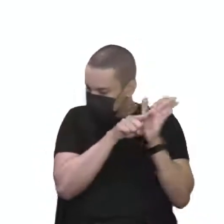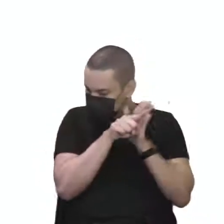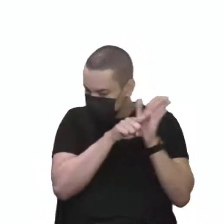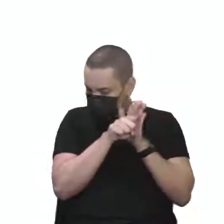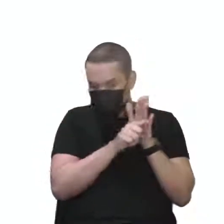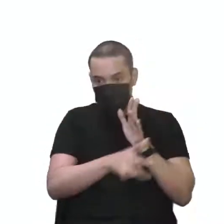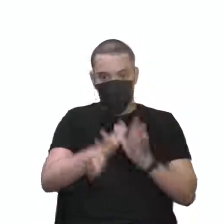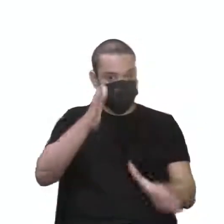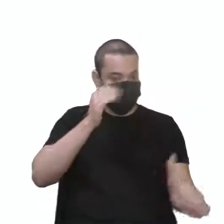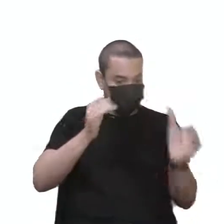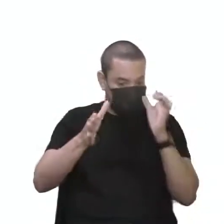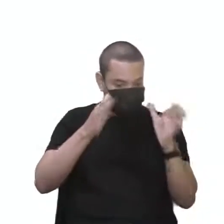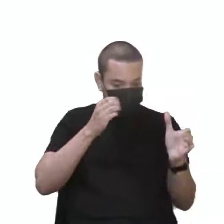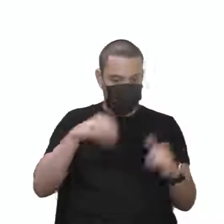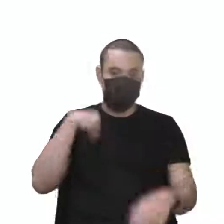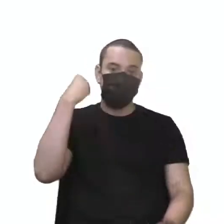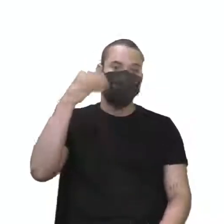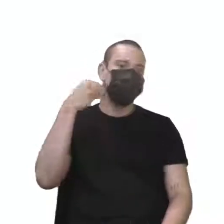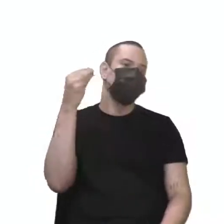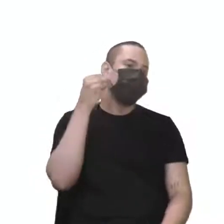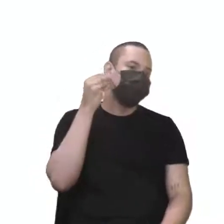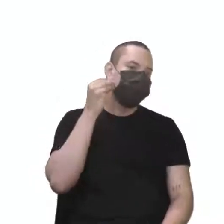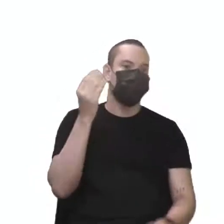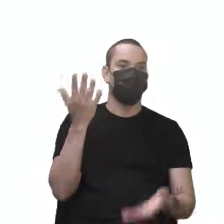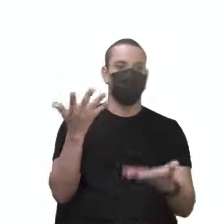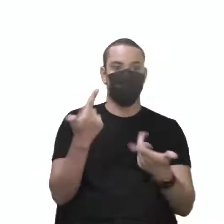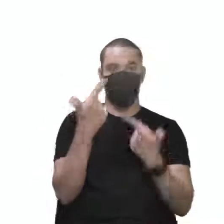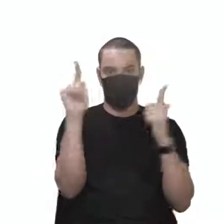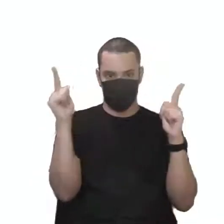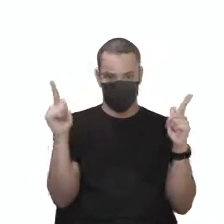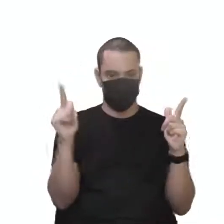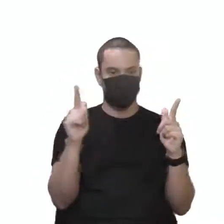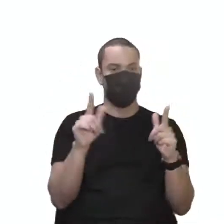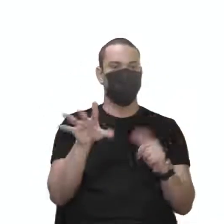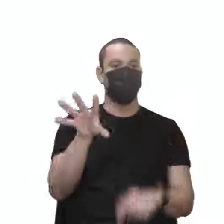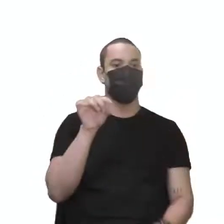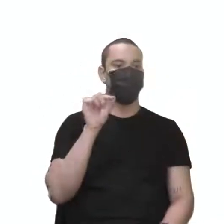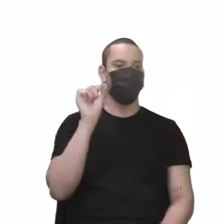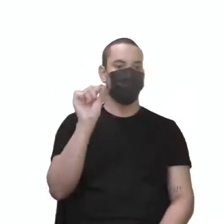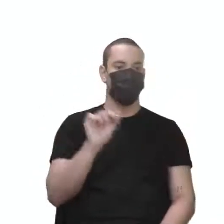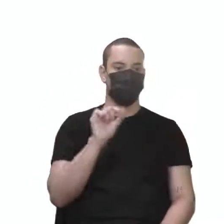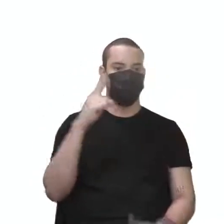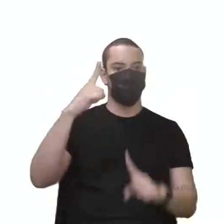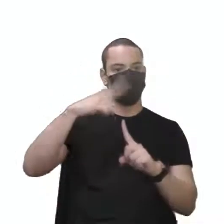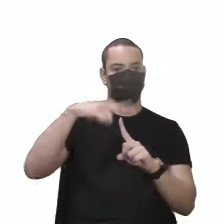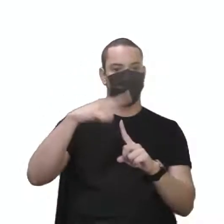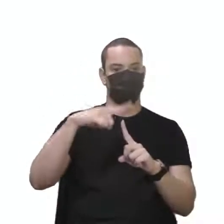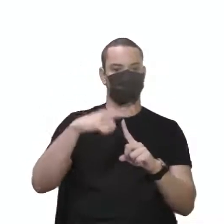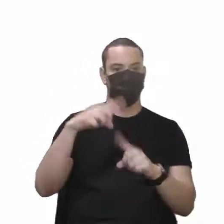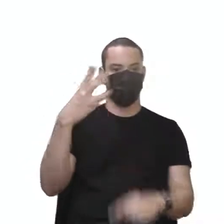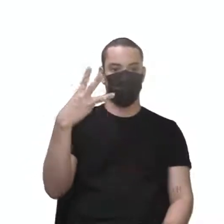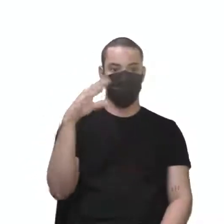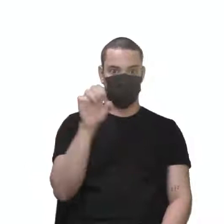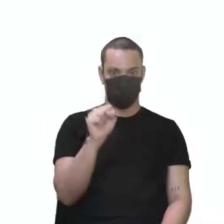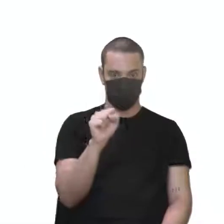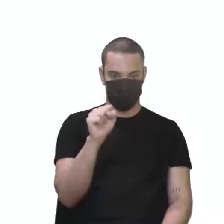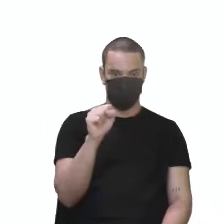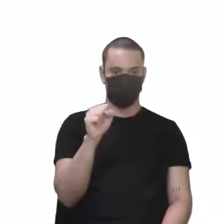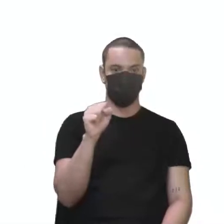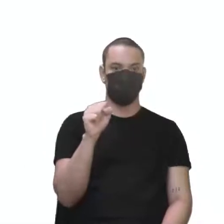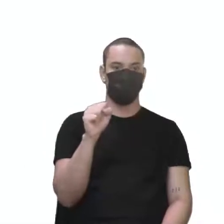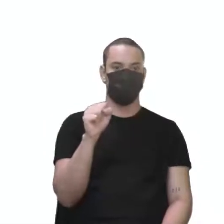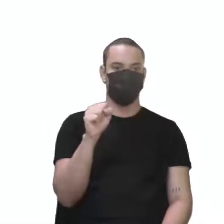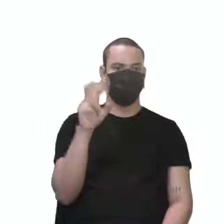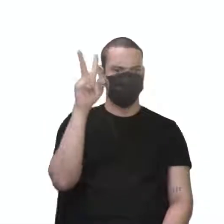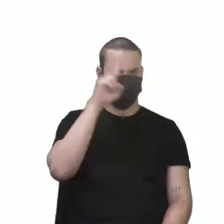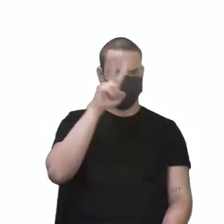de curiar, de experimentar, né? Ele pegou o tipo de bactéria 3S, que